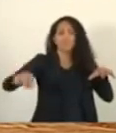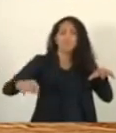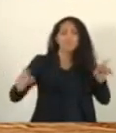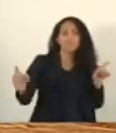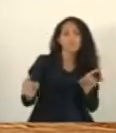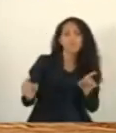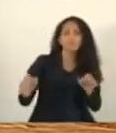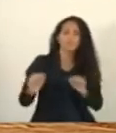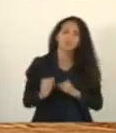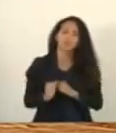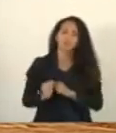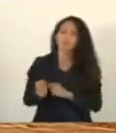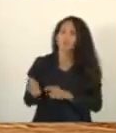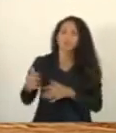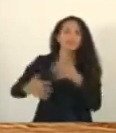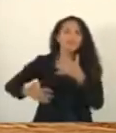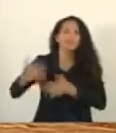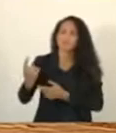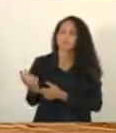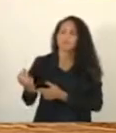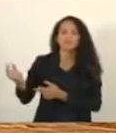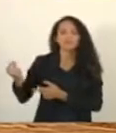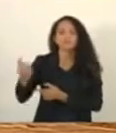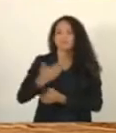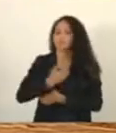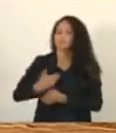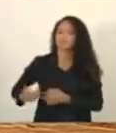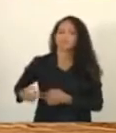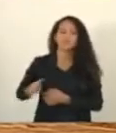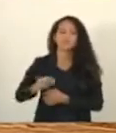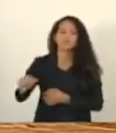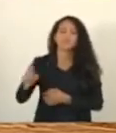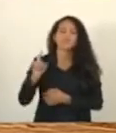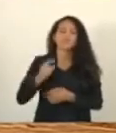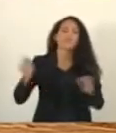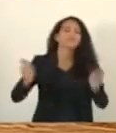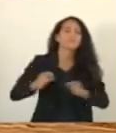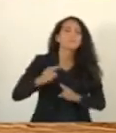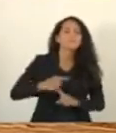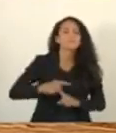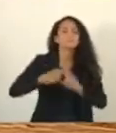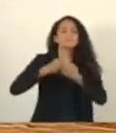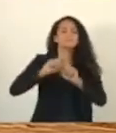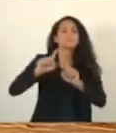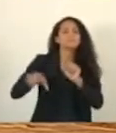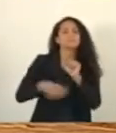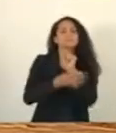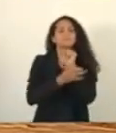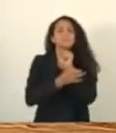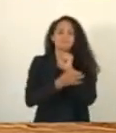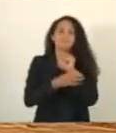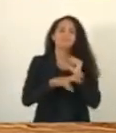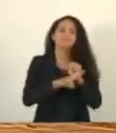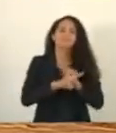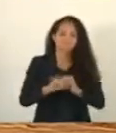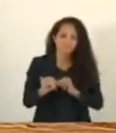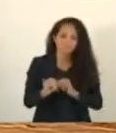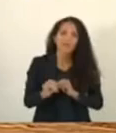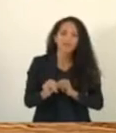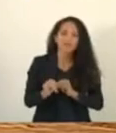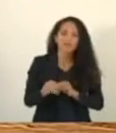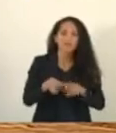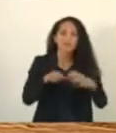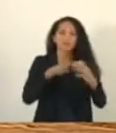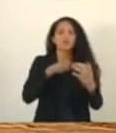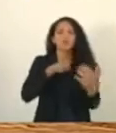em nada o orçamento do governo e muito pelo contrário. Trazendo mais segurança para a via, aumenta-se a circulação de